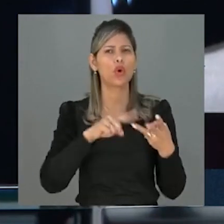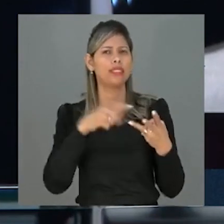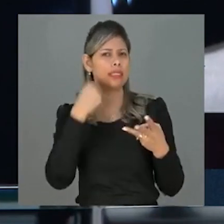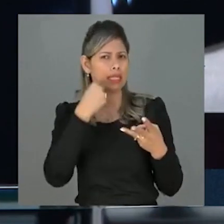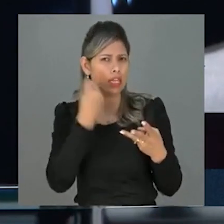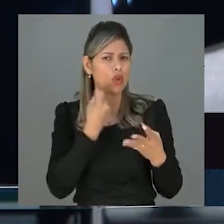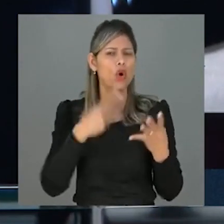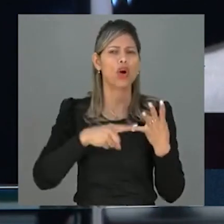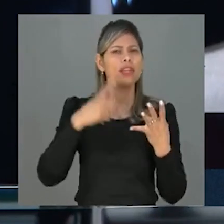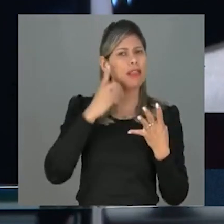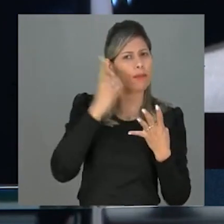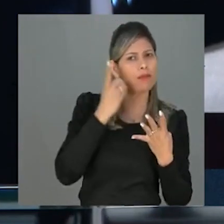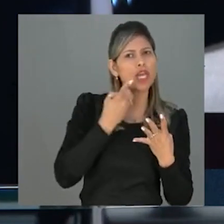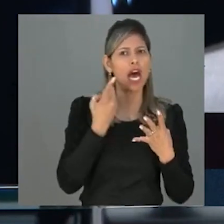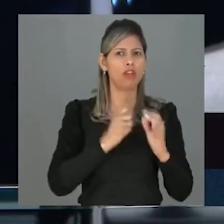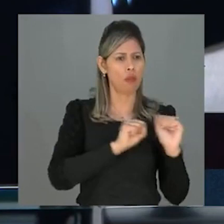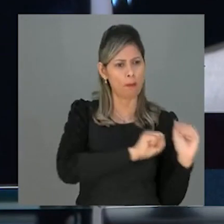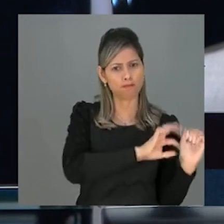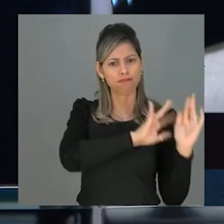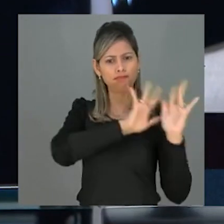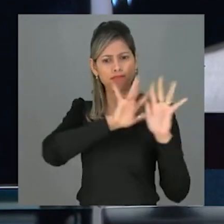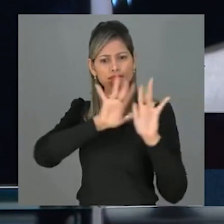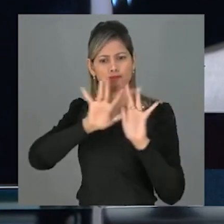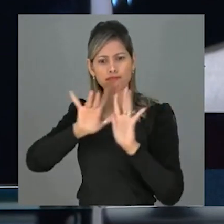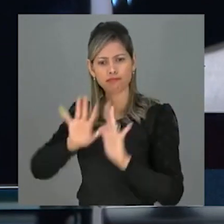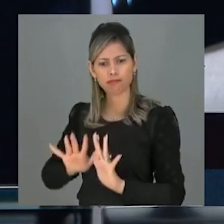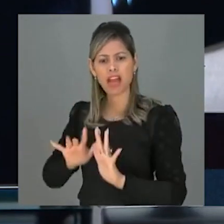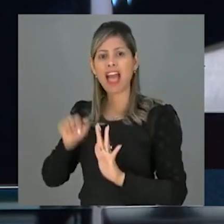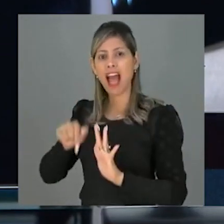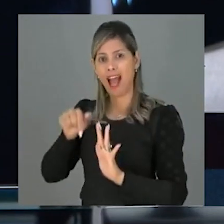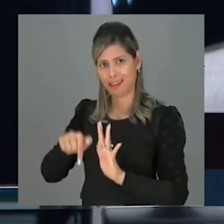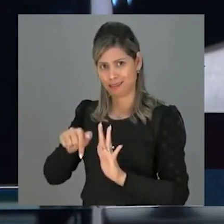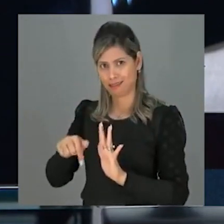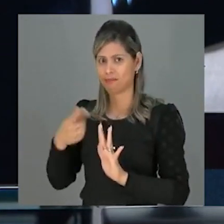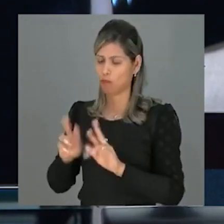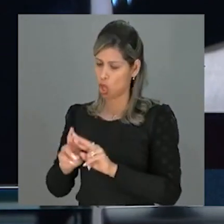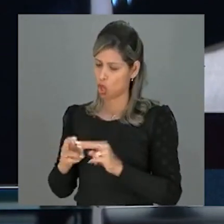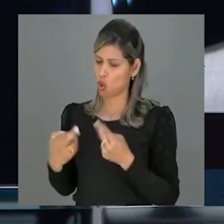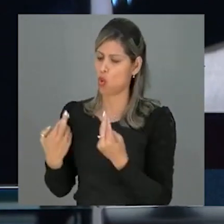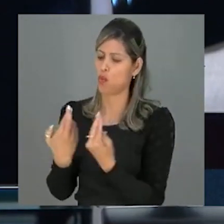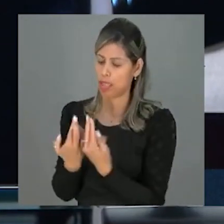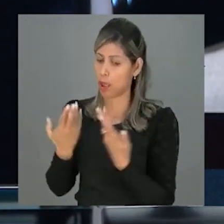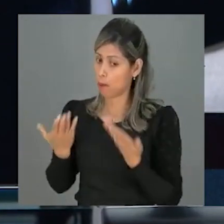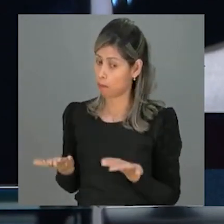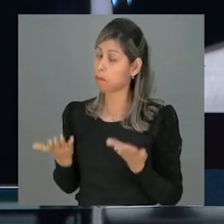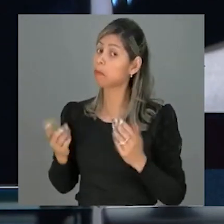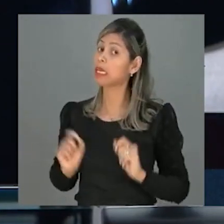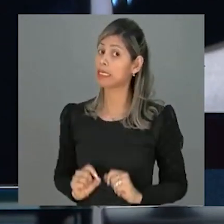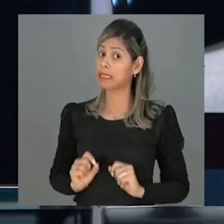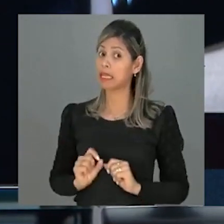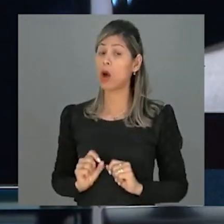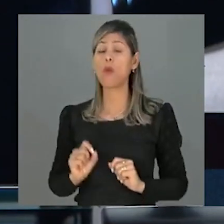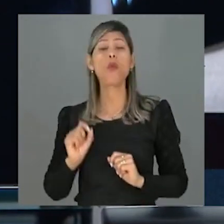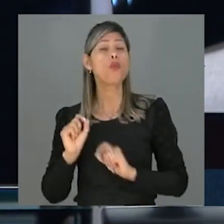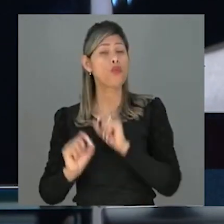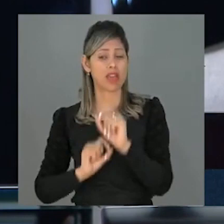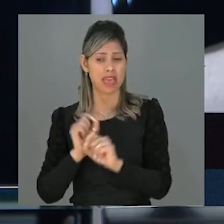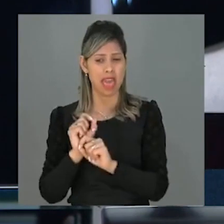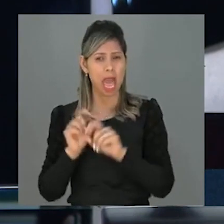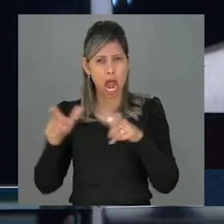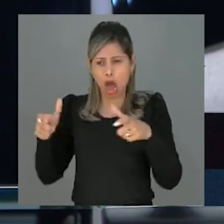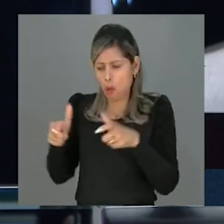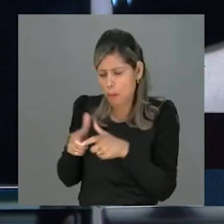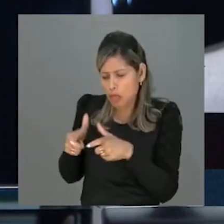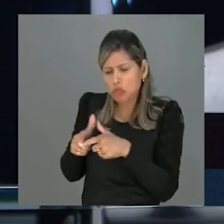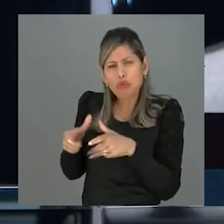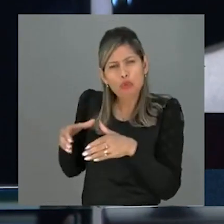da democracia. A violência dessa minoria antidemocrática não representa o povo